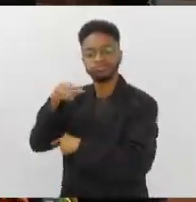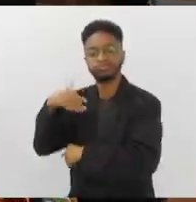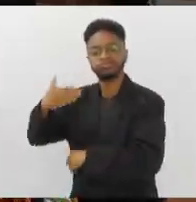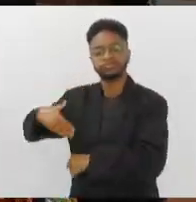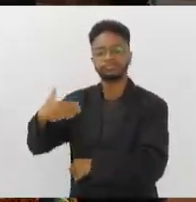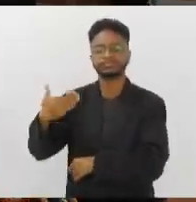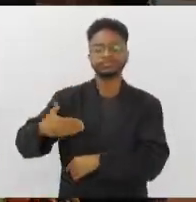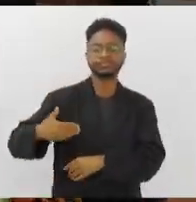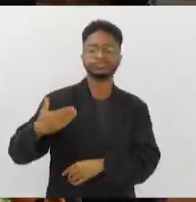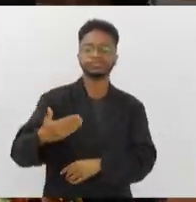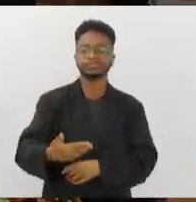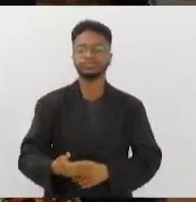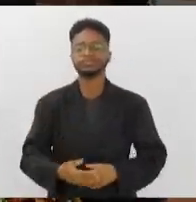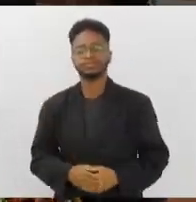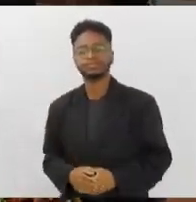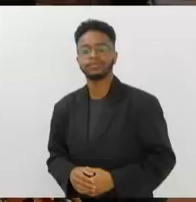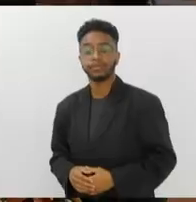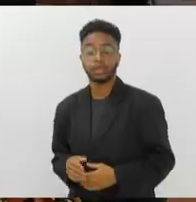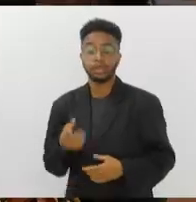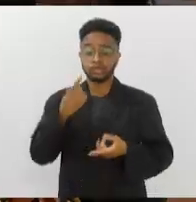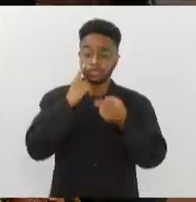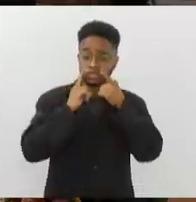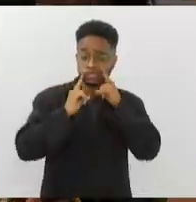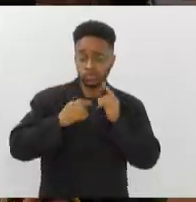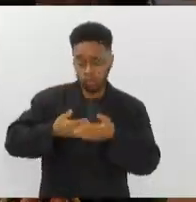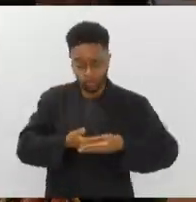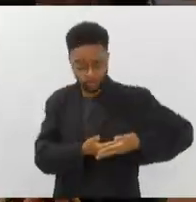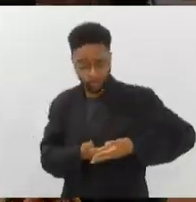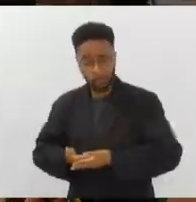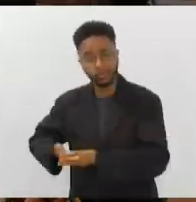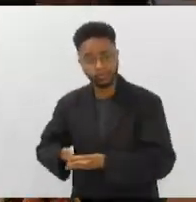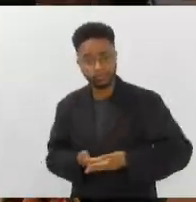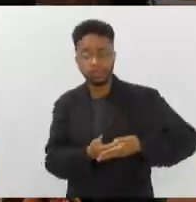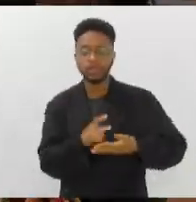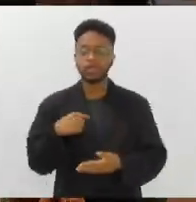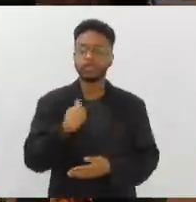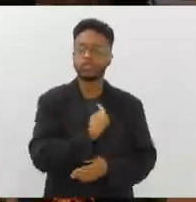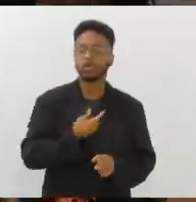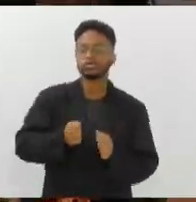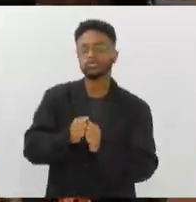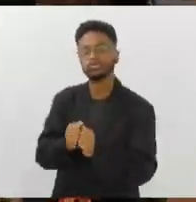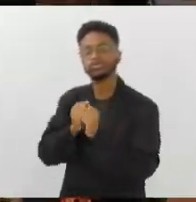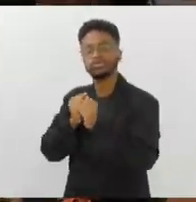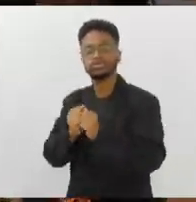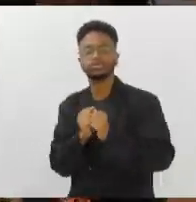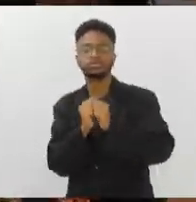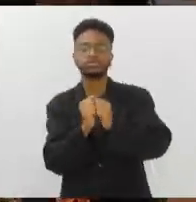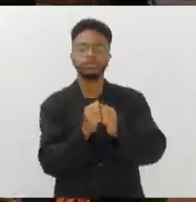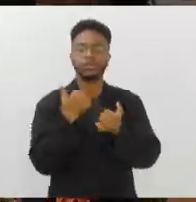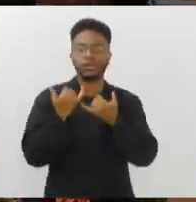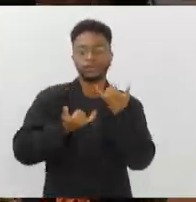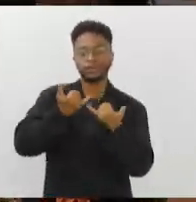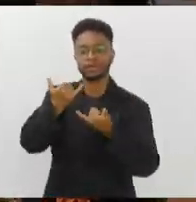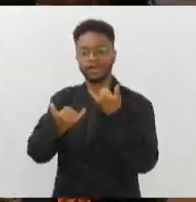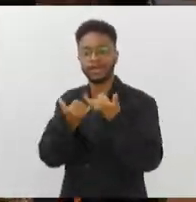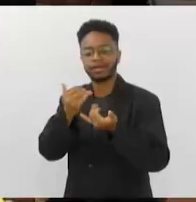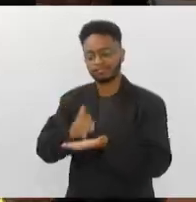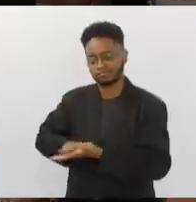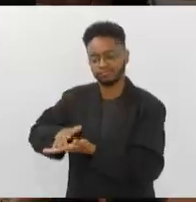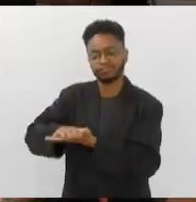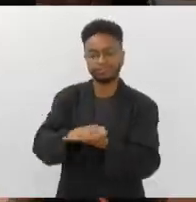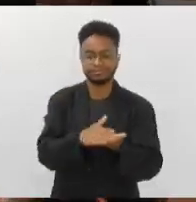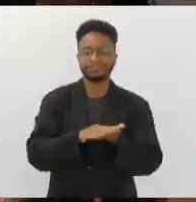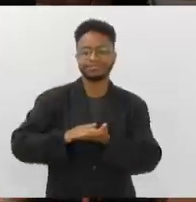Pirado pirou, chora neném, e vamos todos juntos brincar e